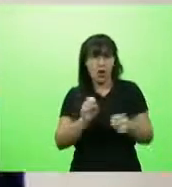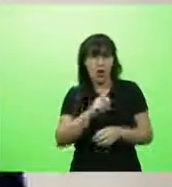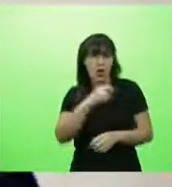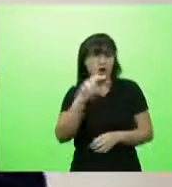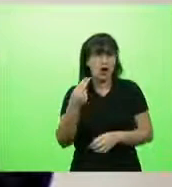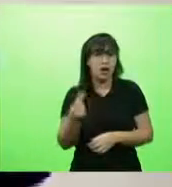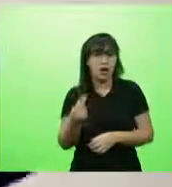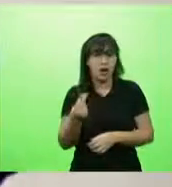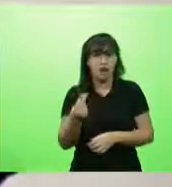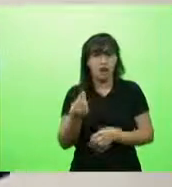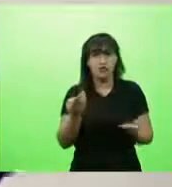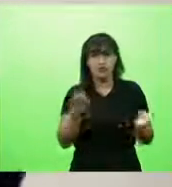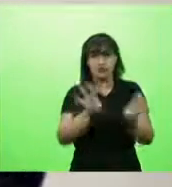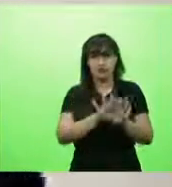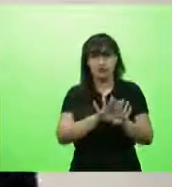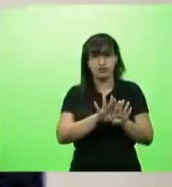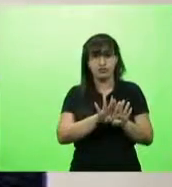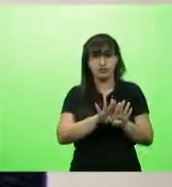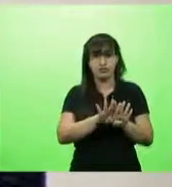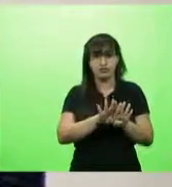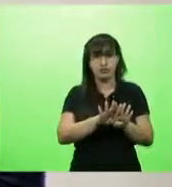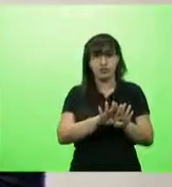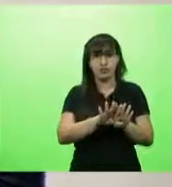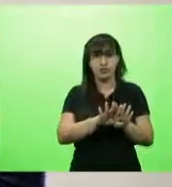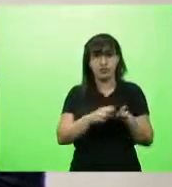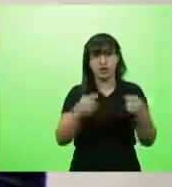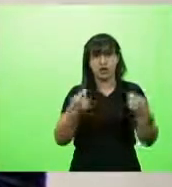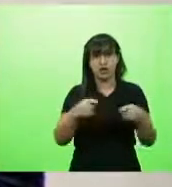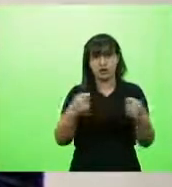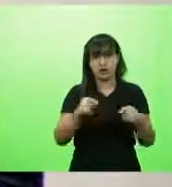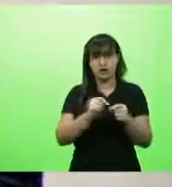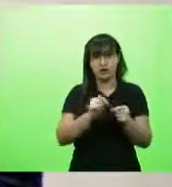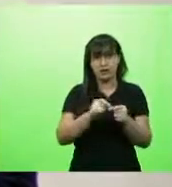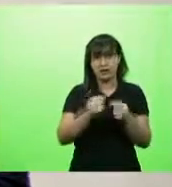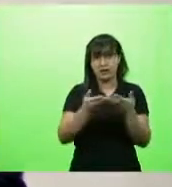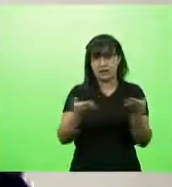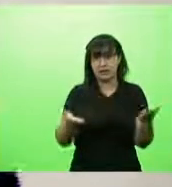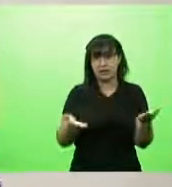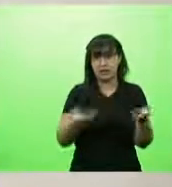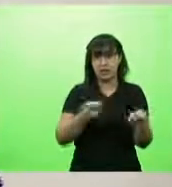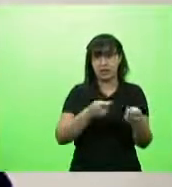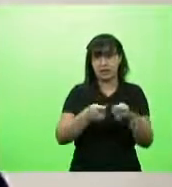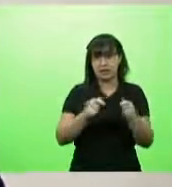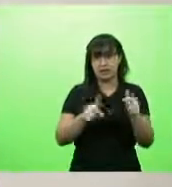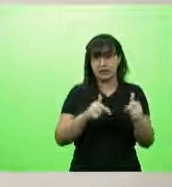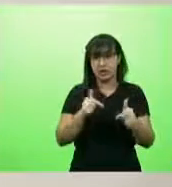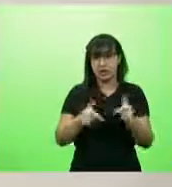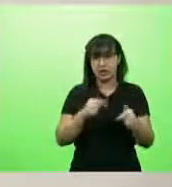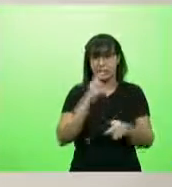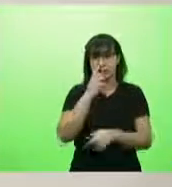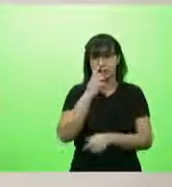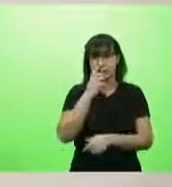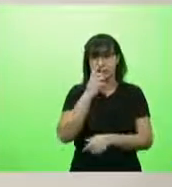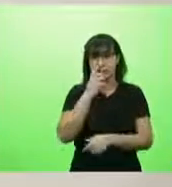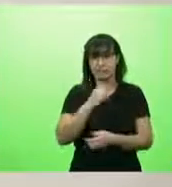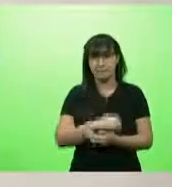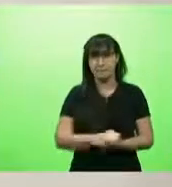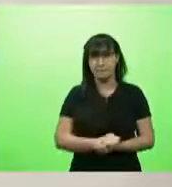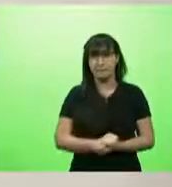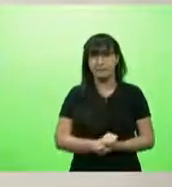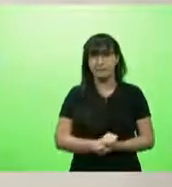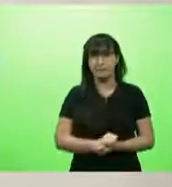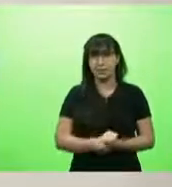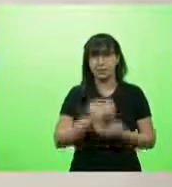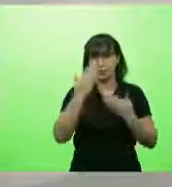simplesmente fecha e faz o que tem que ser feito, o comércio todo mundo trabalha. Obrigado, olha, parabéns. Obrigada,